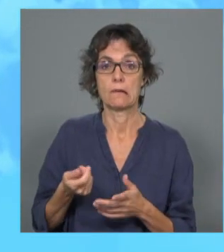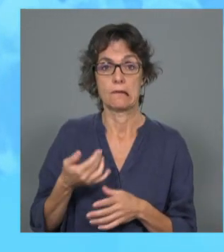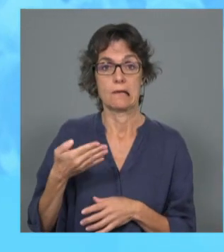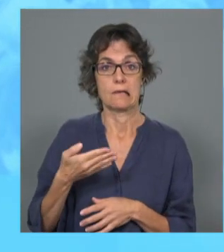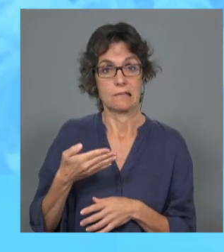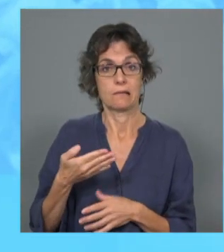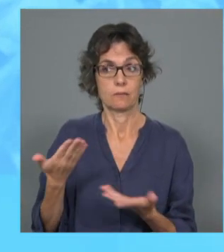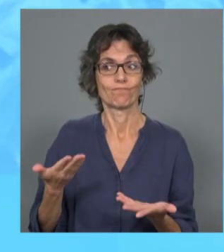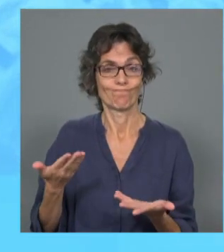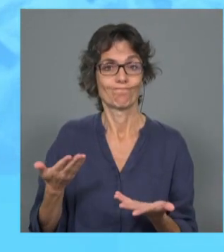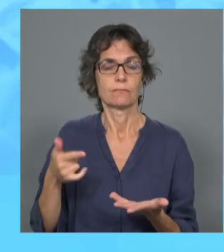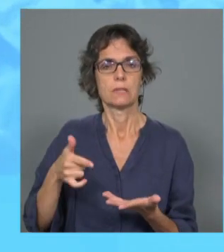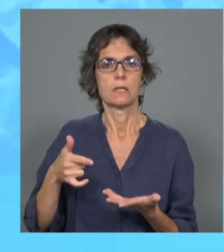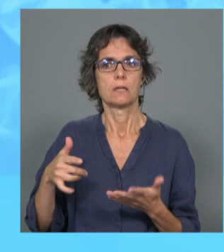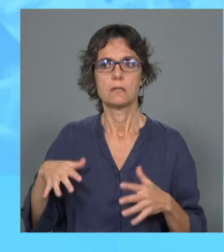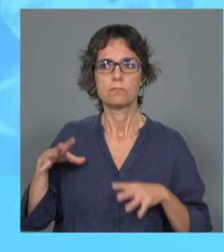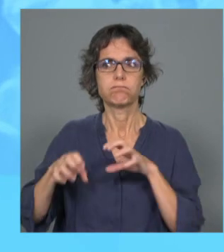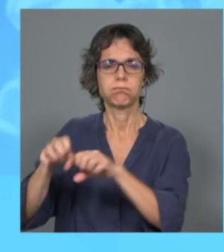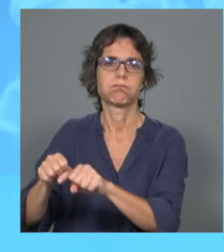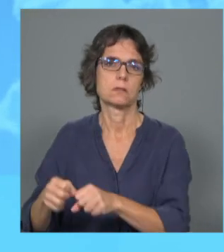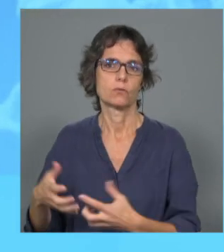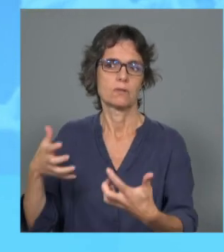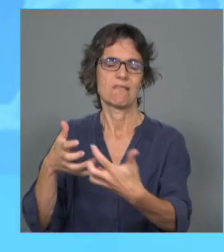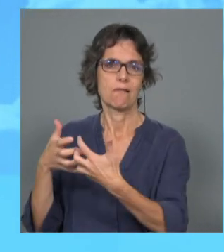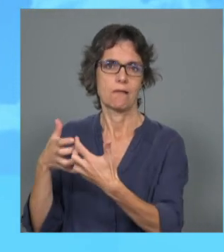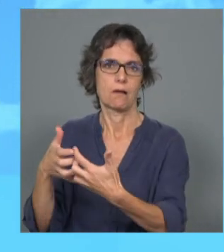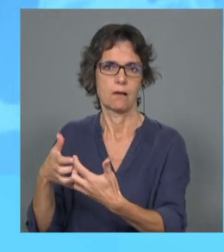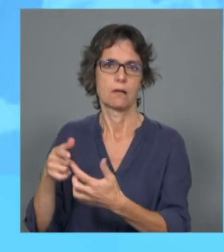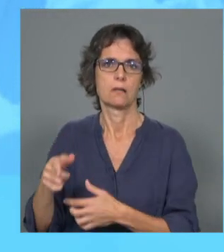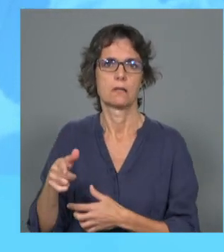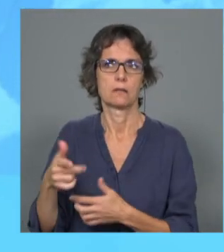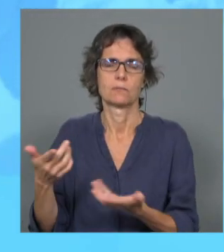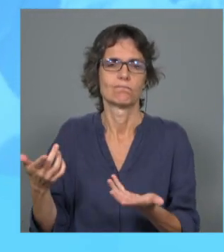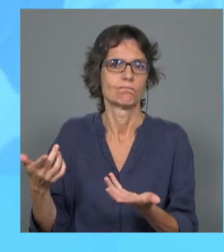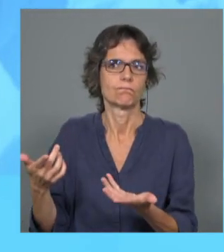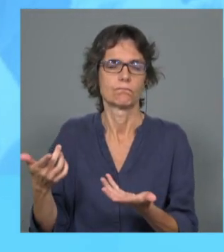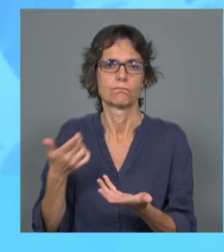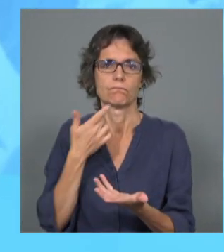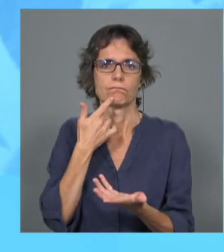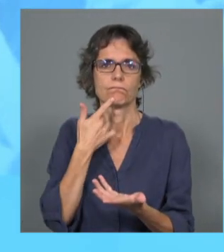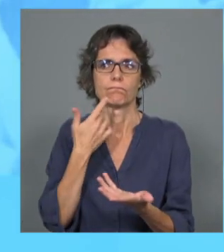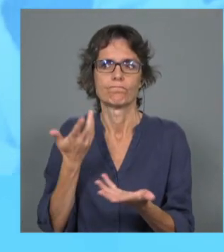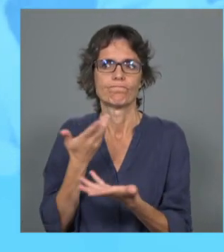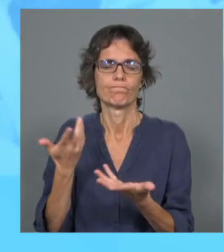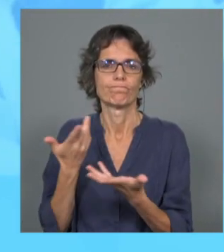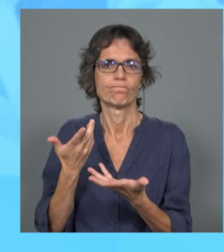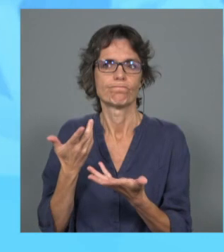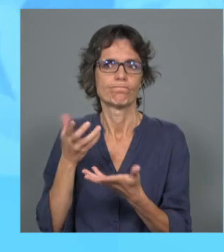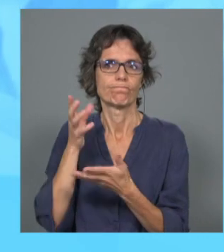deste conflito armado, e não se veem, nem se vislumbram, muito pelo contrário, não se